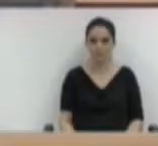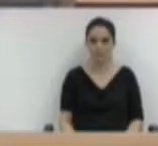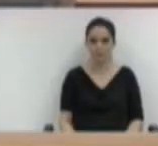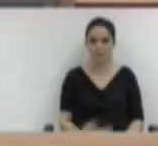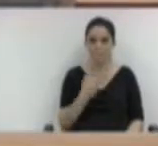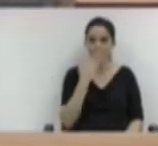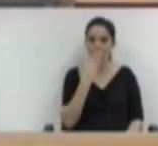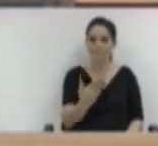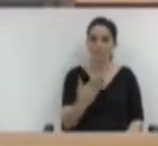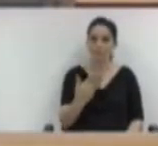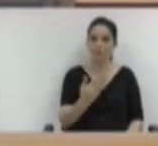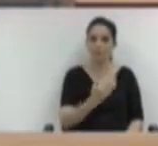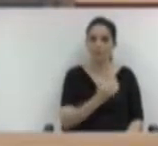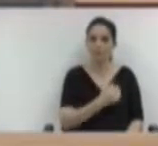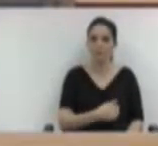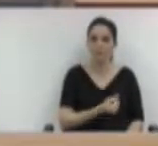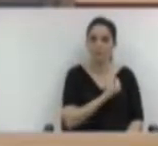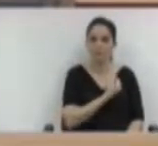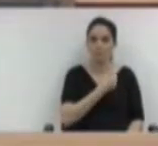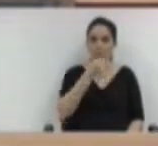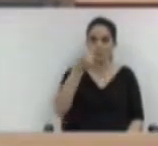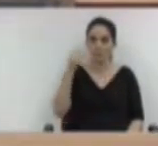Requerimento número